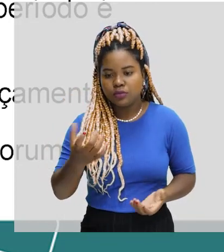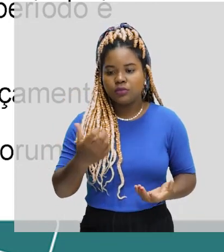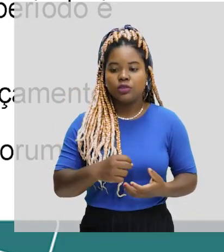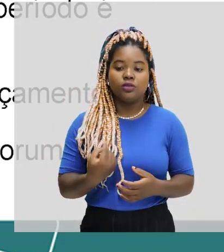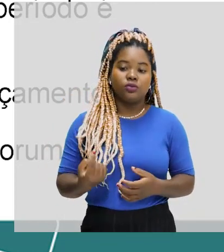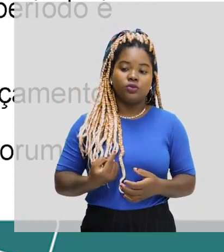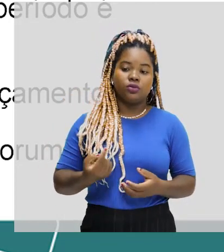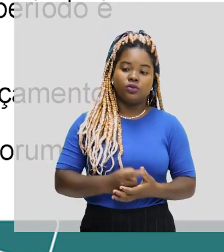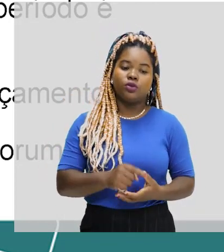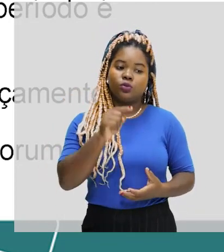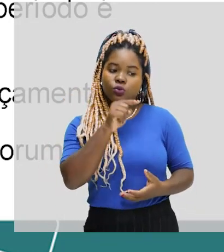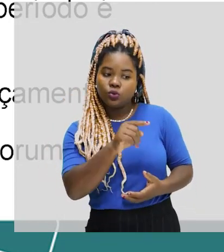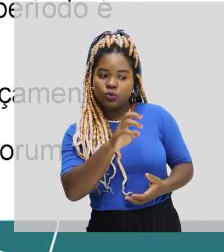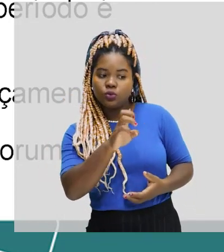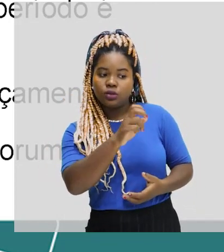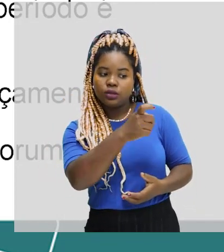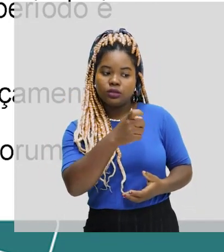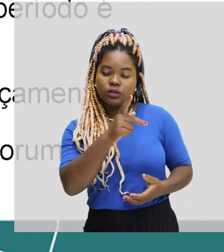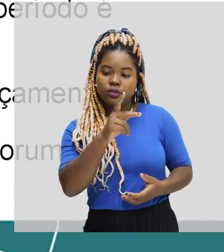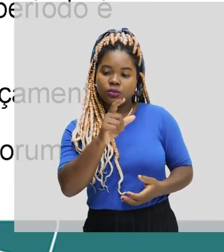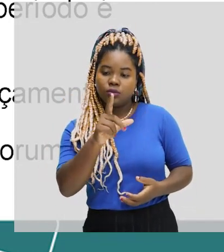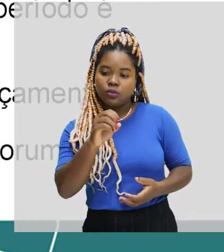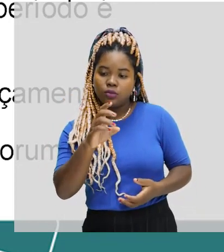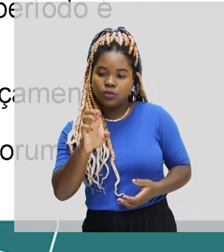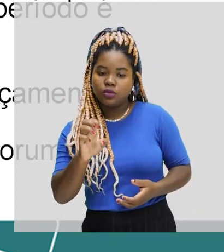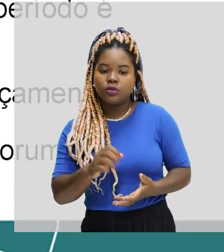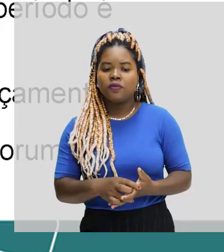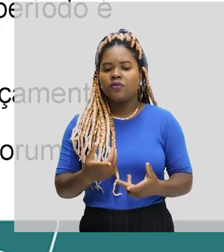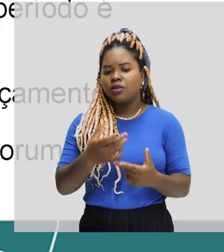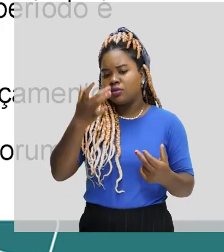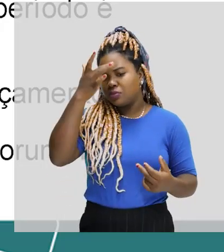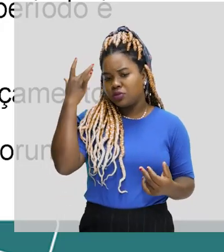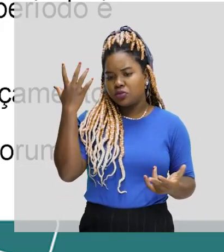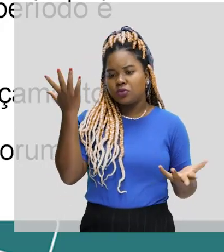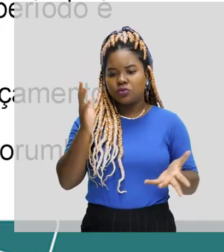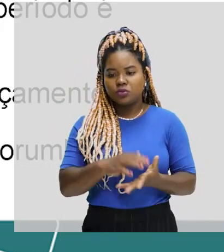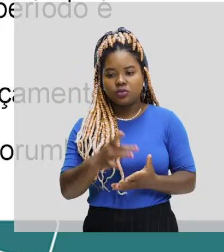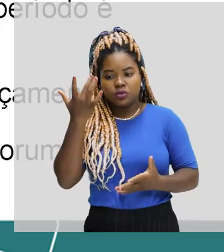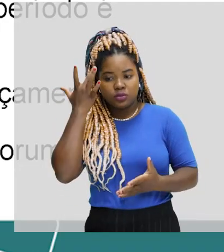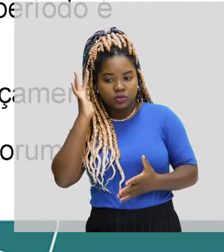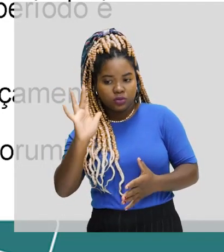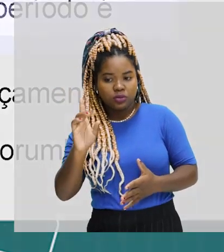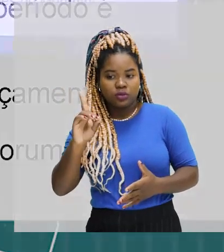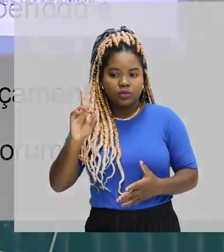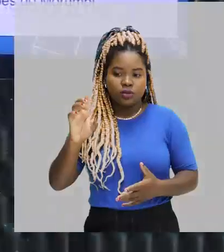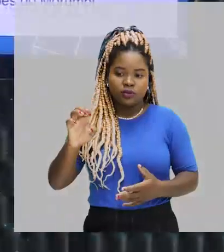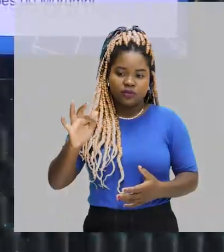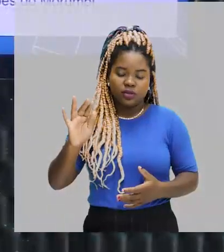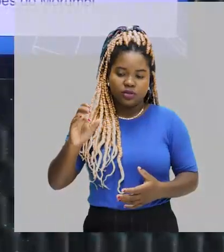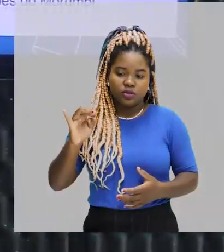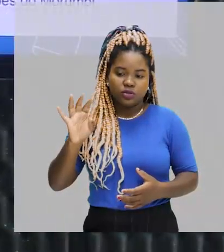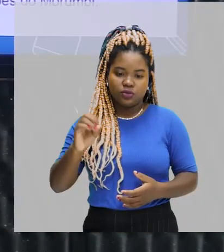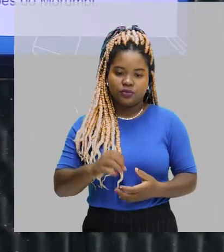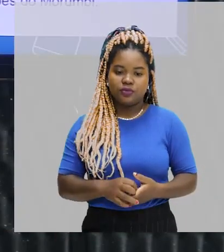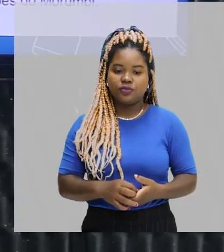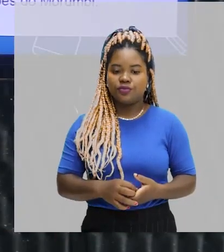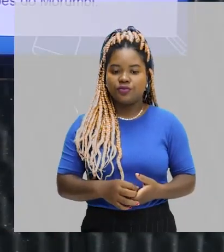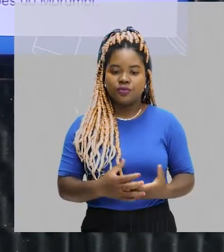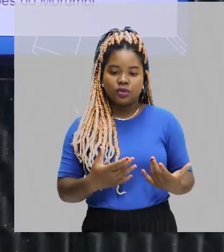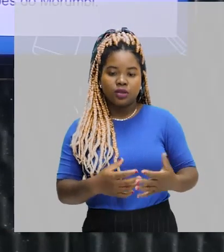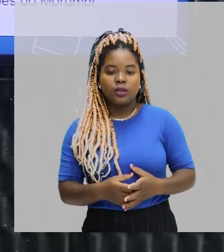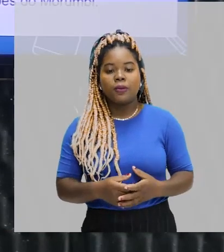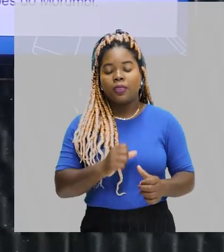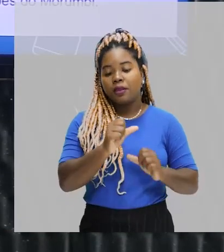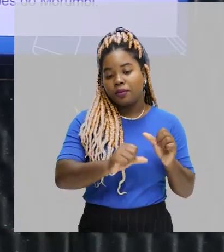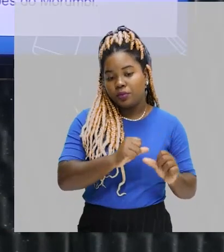ele explode. Muita gente não sabe da existência dos defectivos e os conjuga em todas as pessoas. Bom,